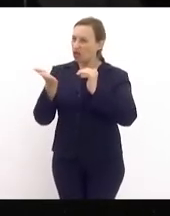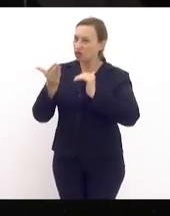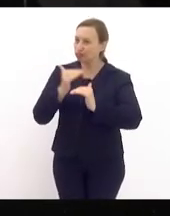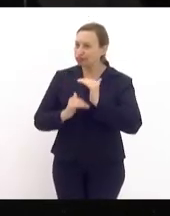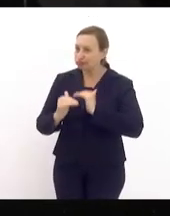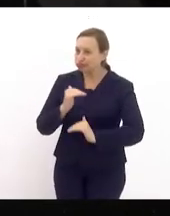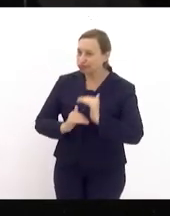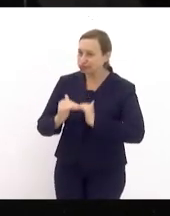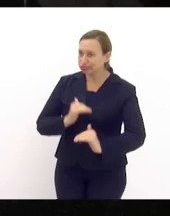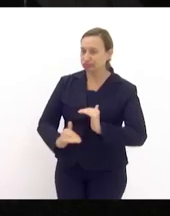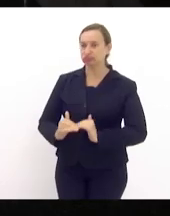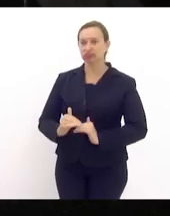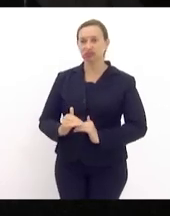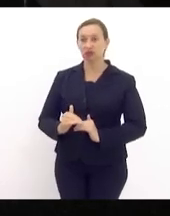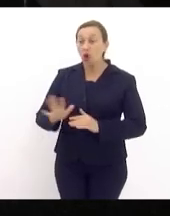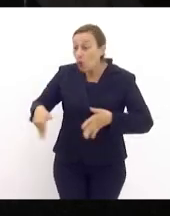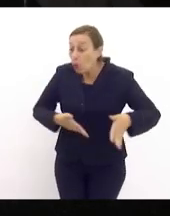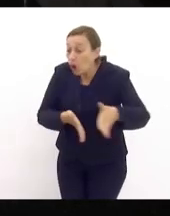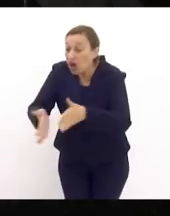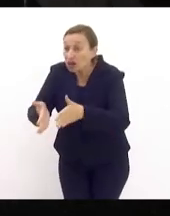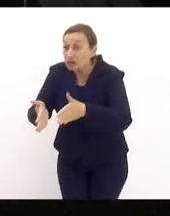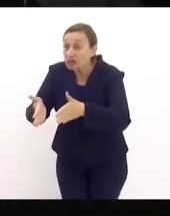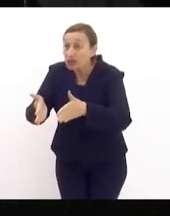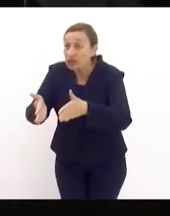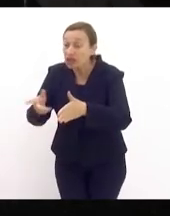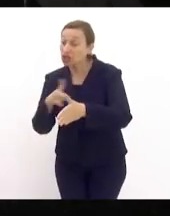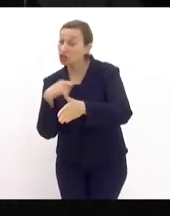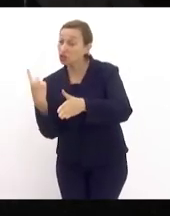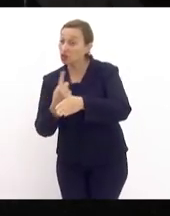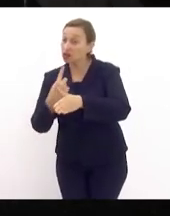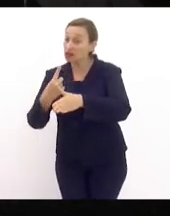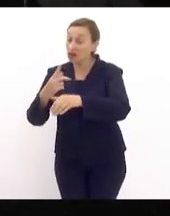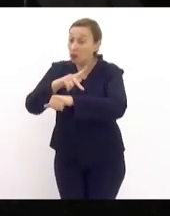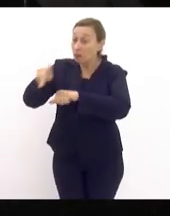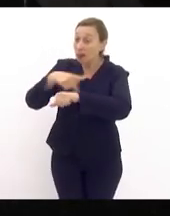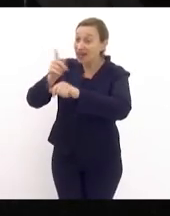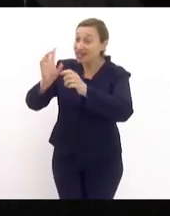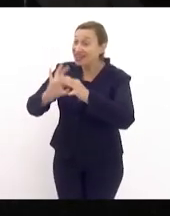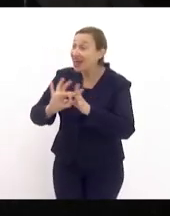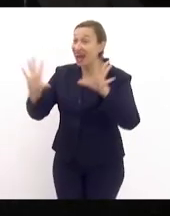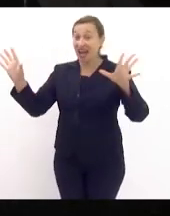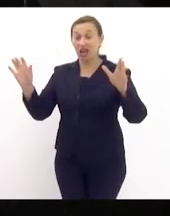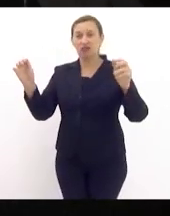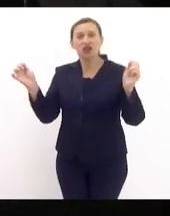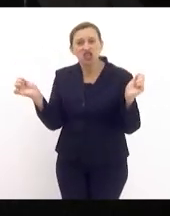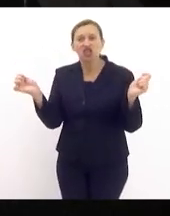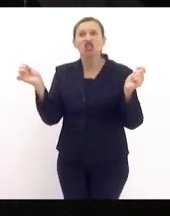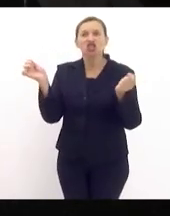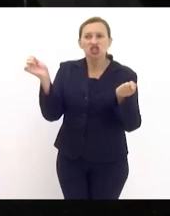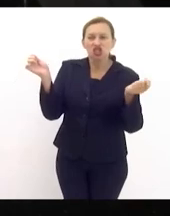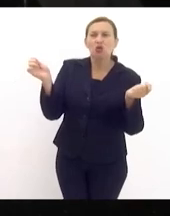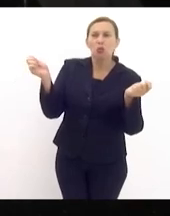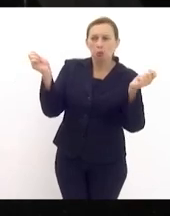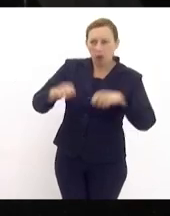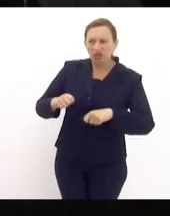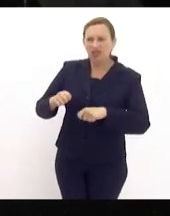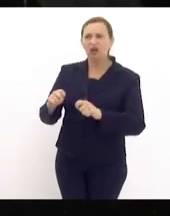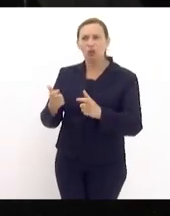Um caminho para que nós deixássemos de ser um país em potencial e nos tornarmos de verdade uma verdadeira